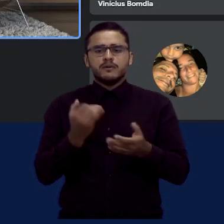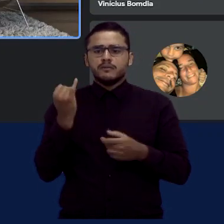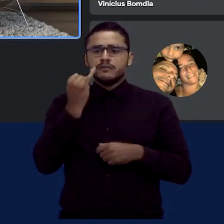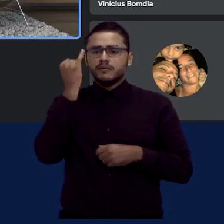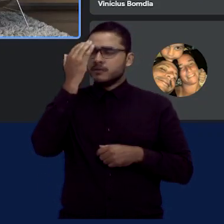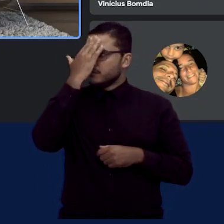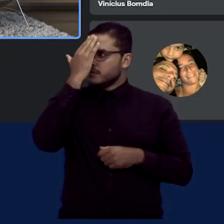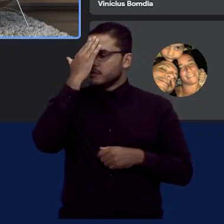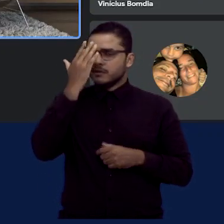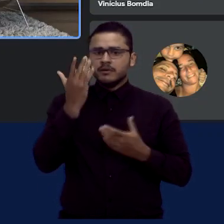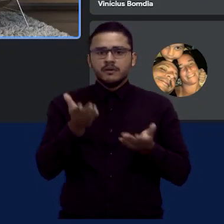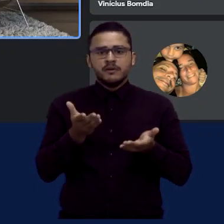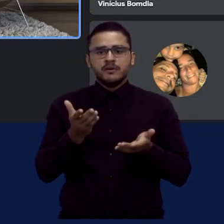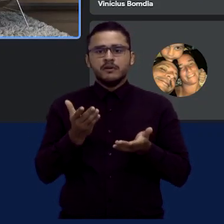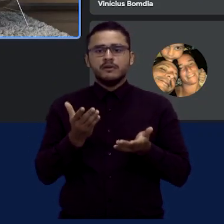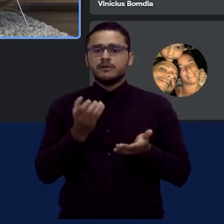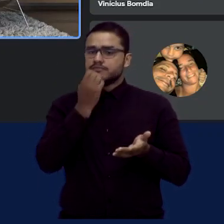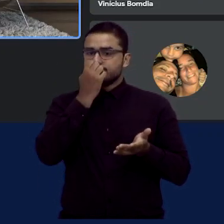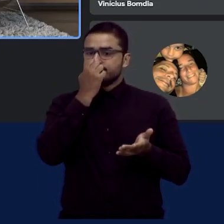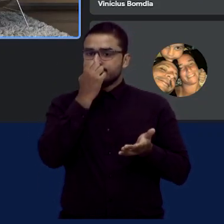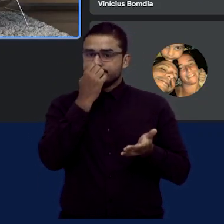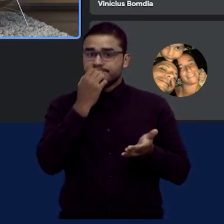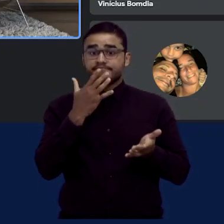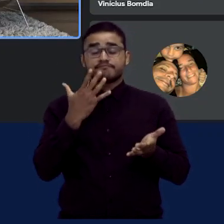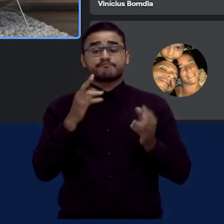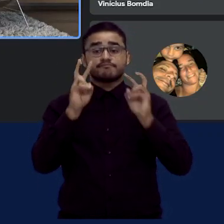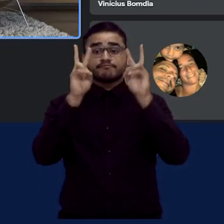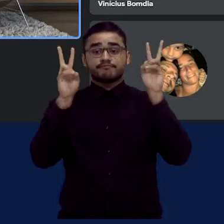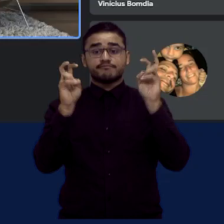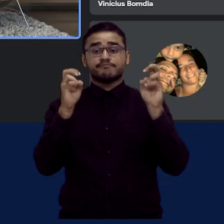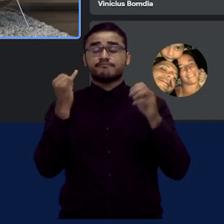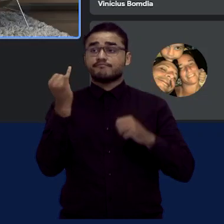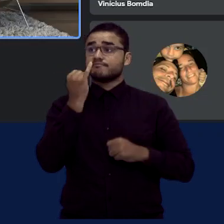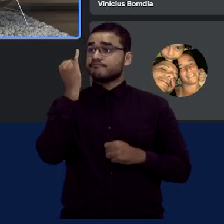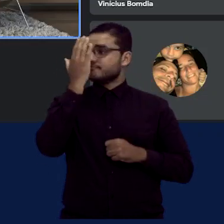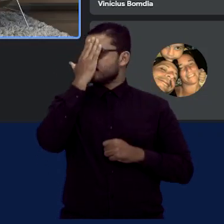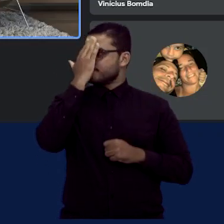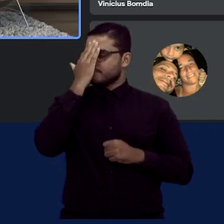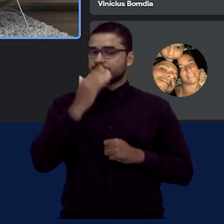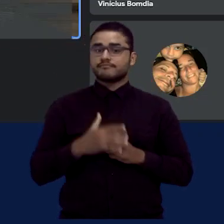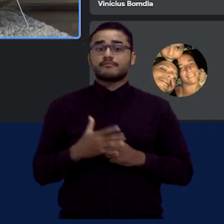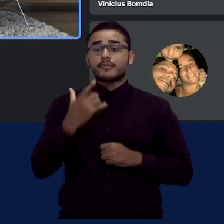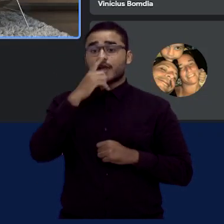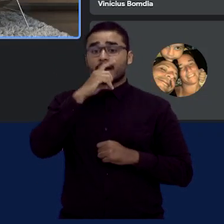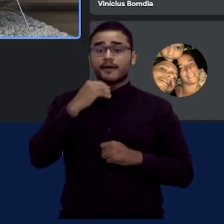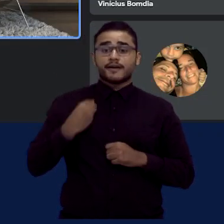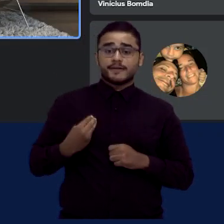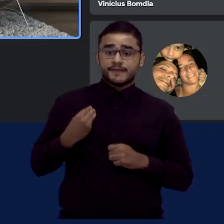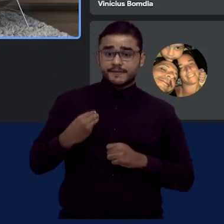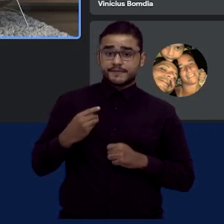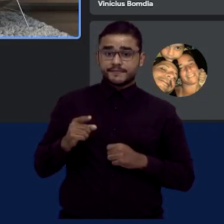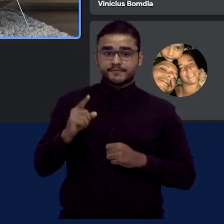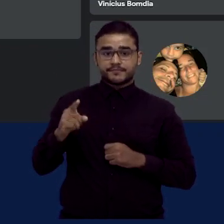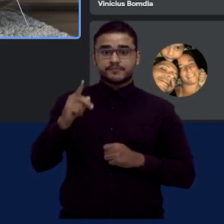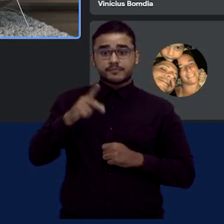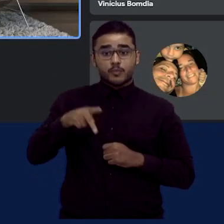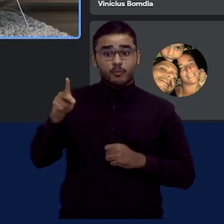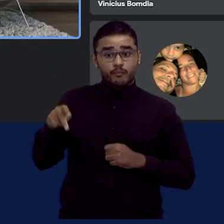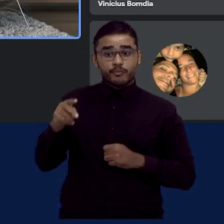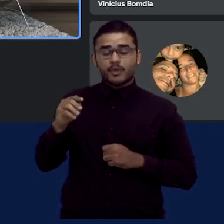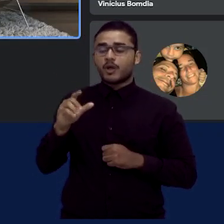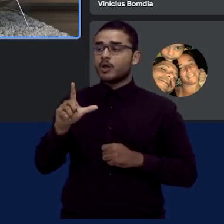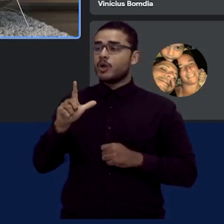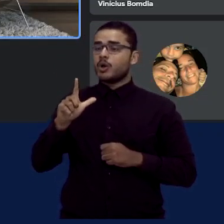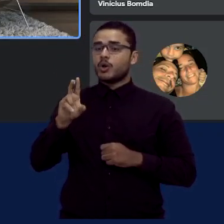esse meio de comunicação. É sobre isso que a gente vai falar hoje aqui, com a presença do professor Luiz Carlos